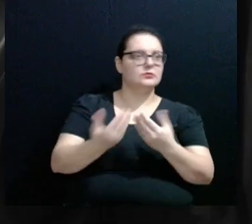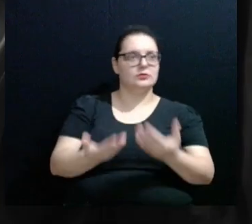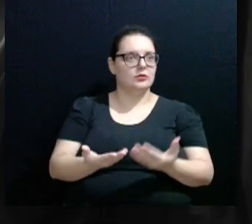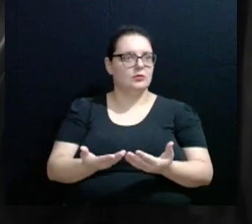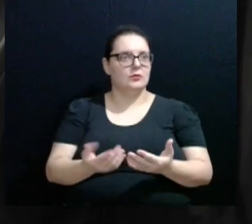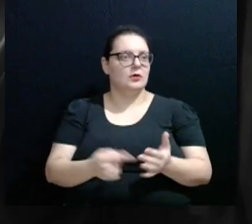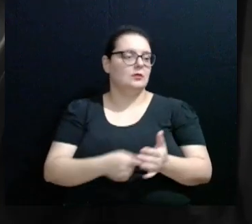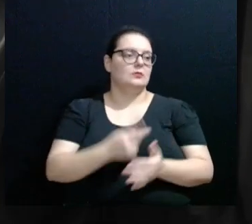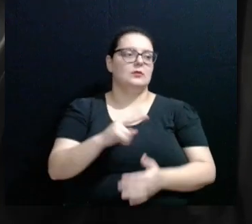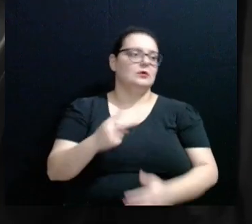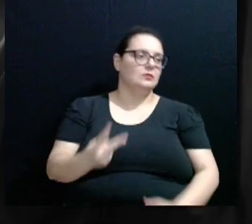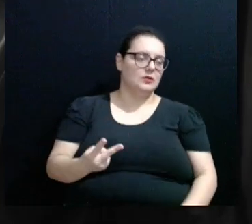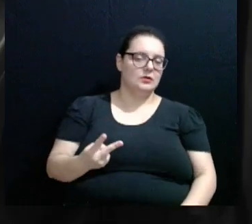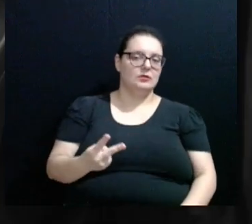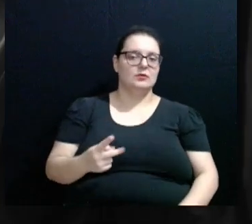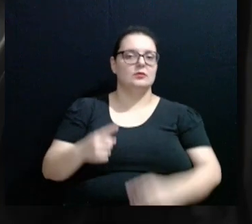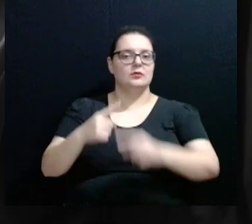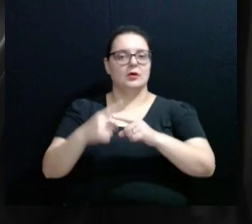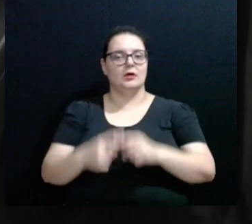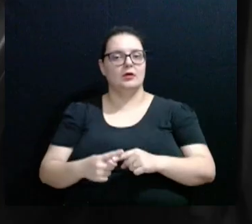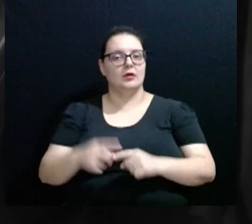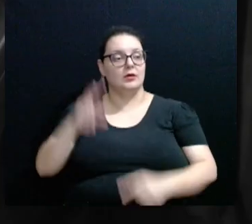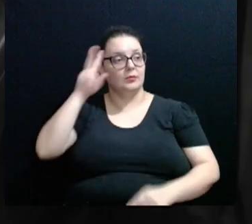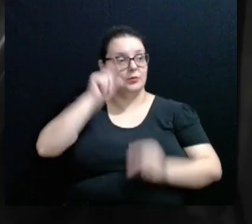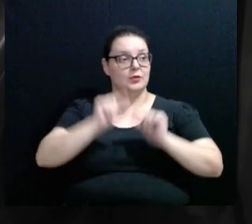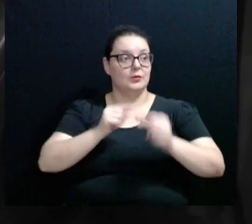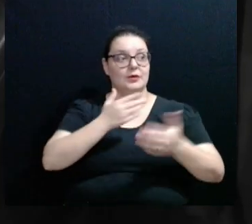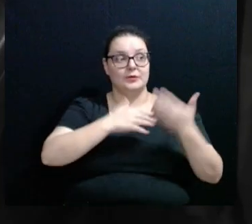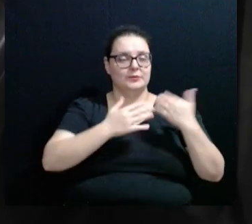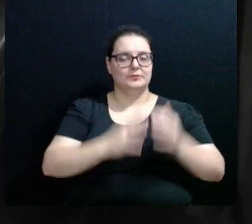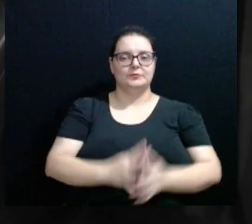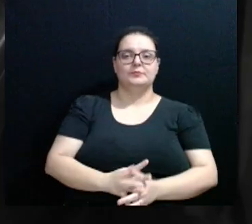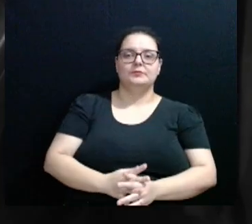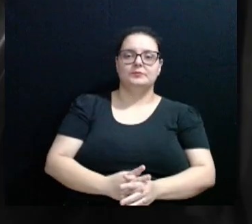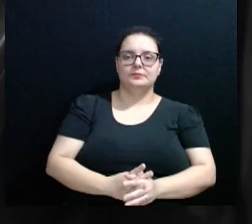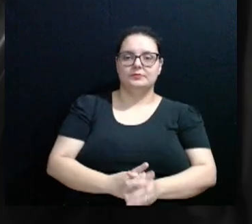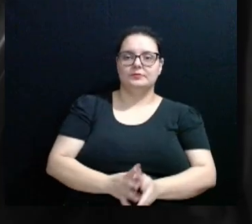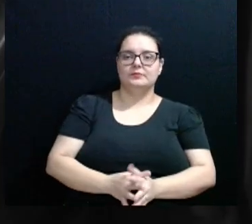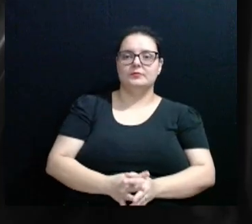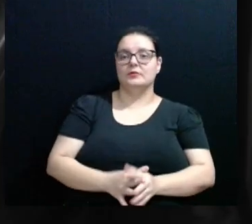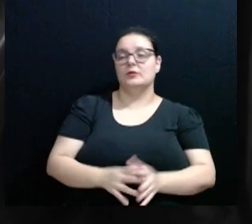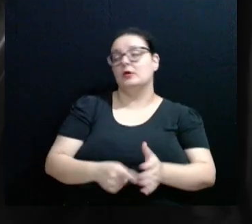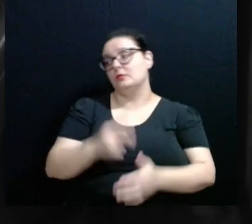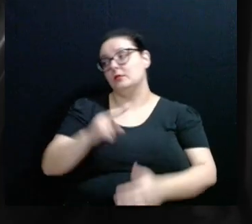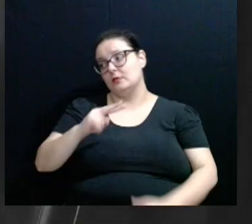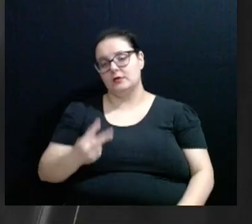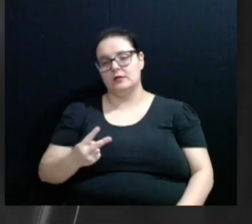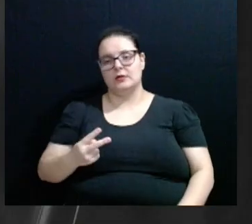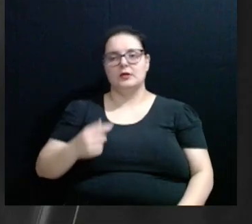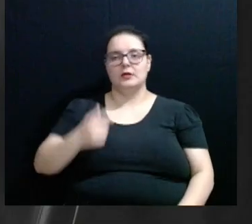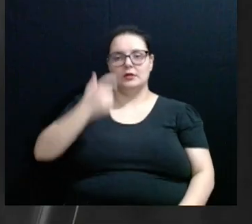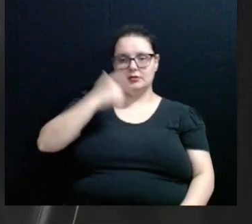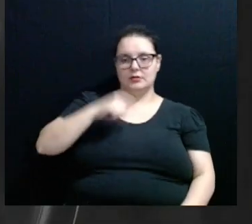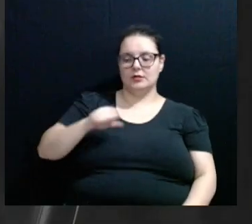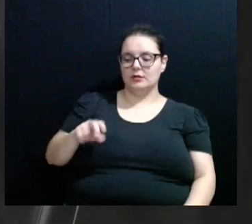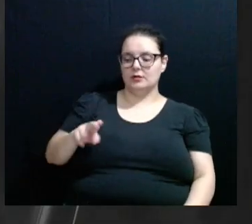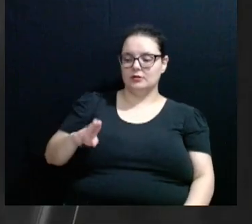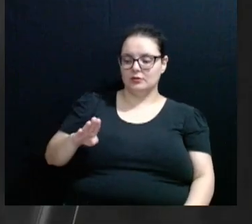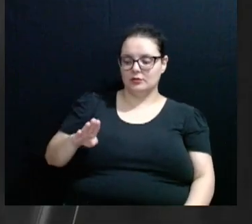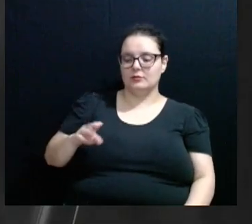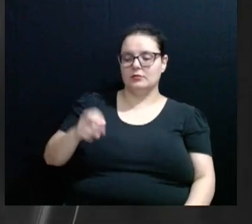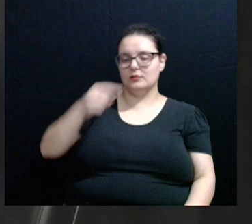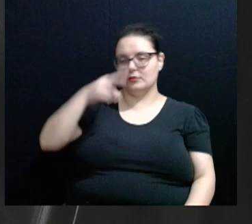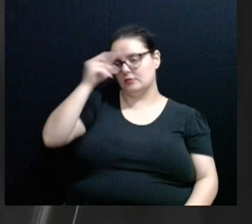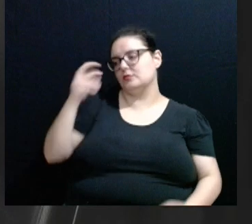a primeira vez que você concorreu? Vamos lembrar um pouquinho daquela época. Foi a primeira vez. Eu fui subprefeito, eu tinha uma relação com o Barão Geraldo.